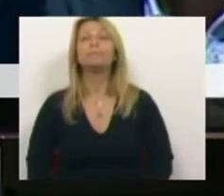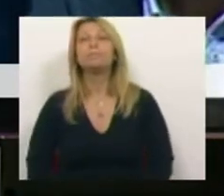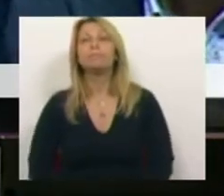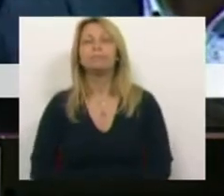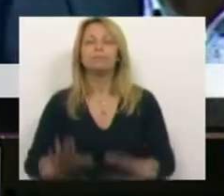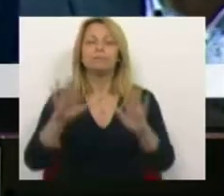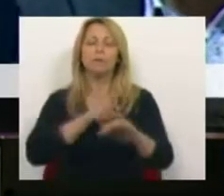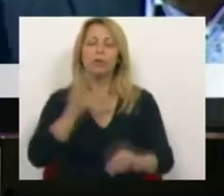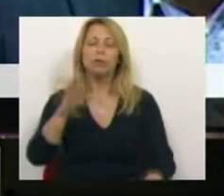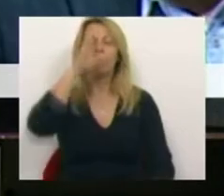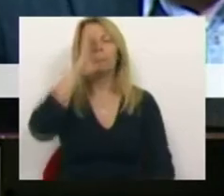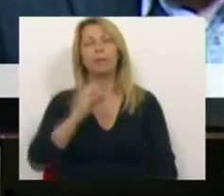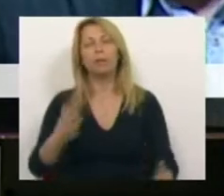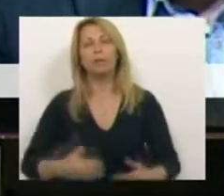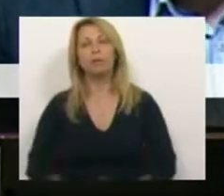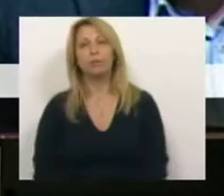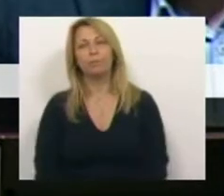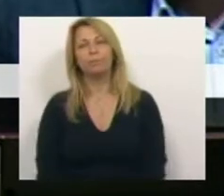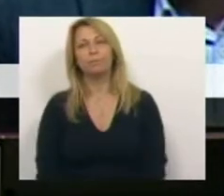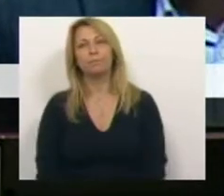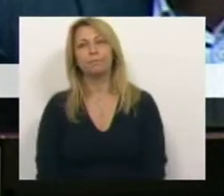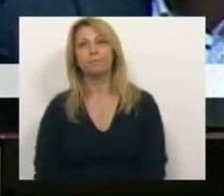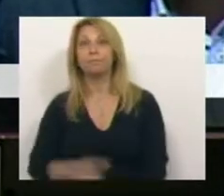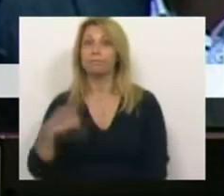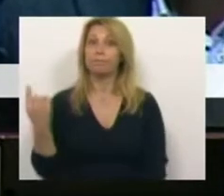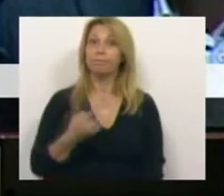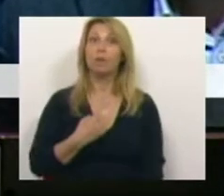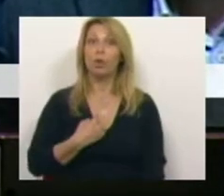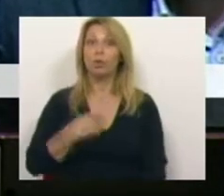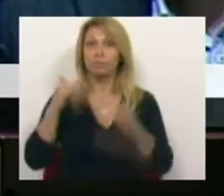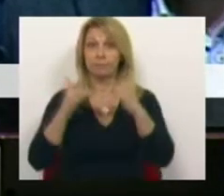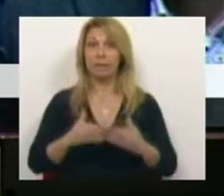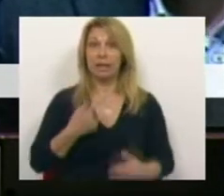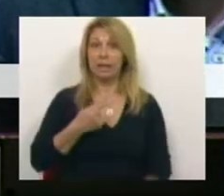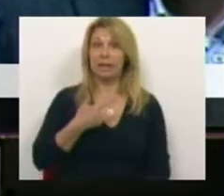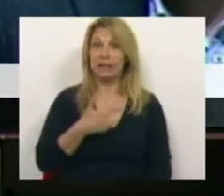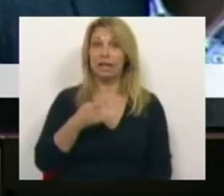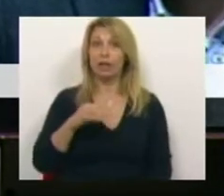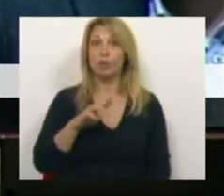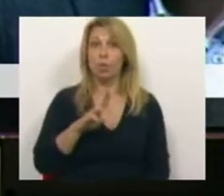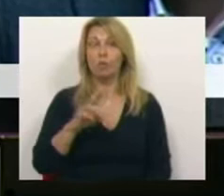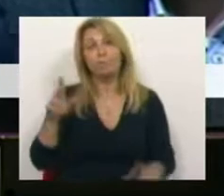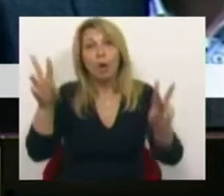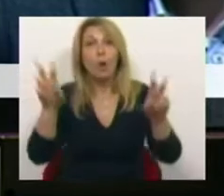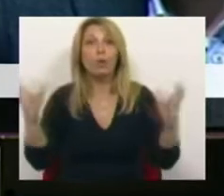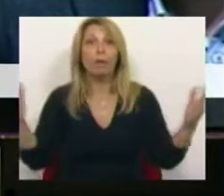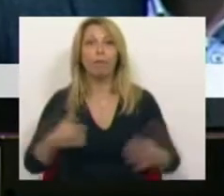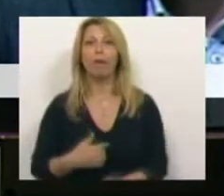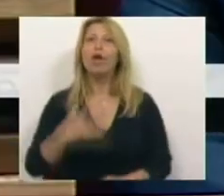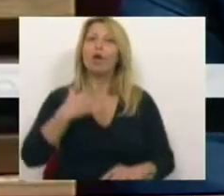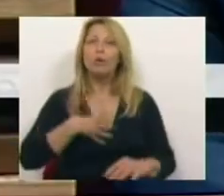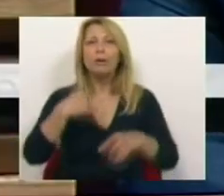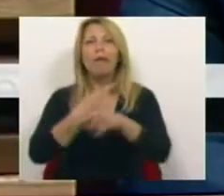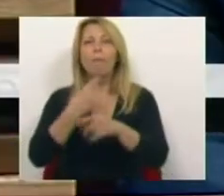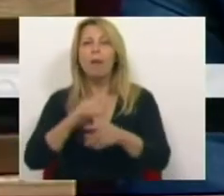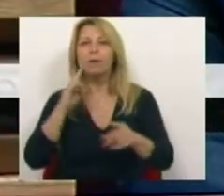Mas, Sr. Primeiro-Ministro, para nós, a redução da TSU é um tema e gostaria, naturalmente, de, para lá das cambalhotas